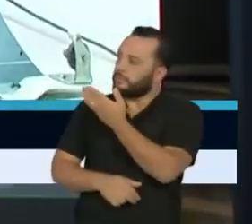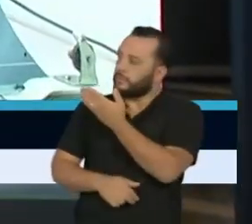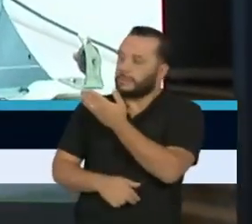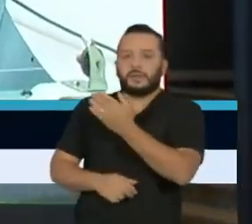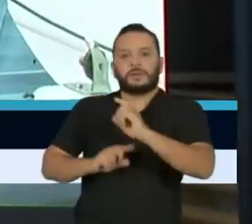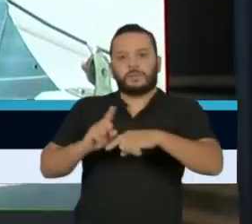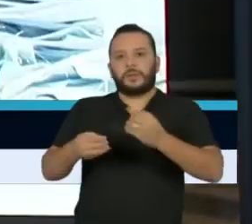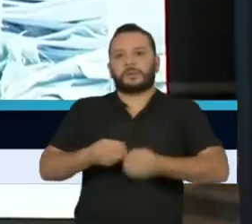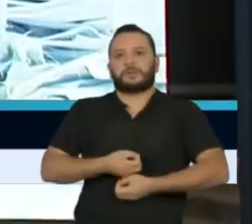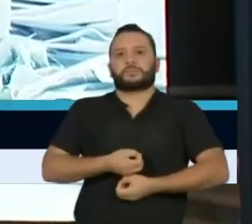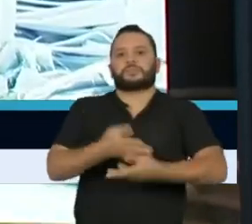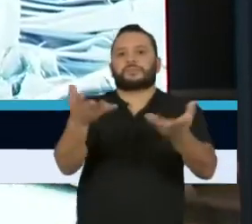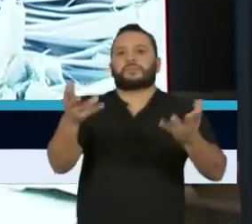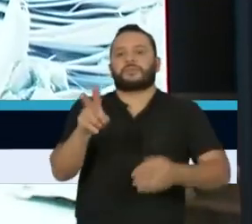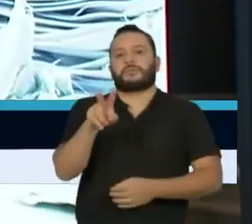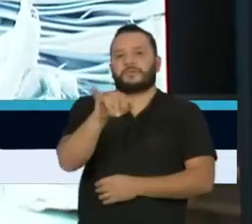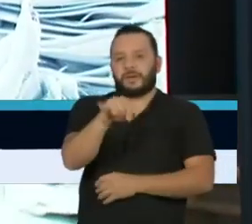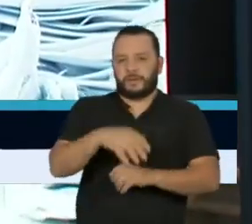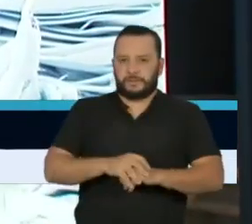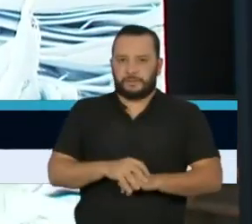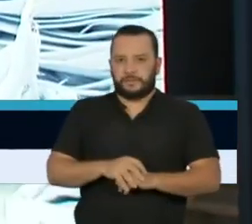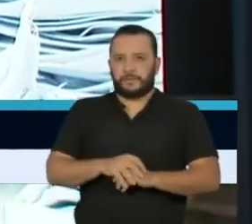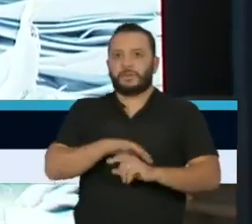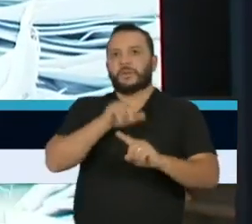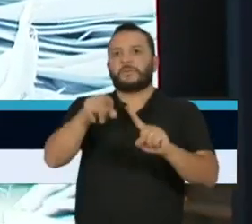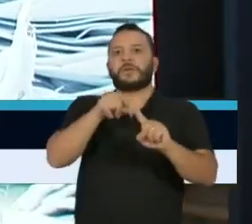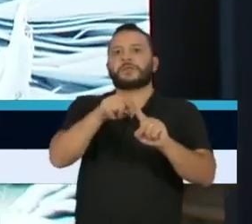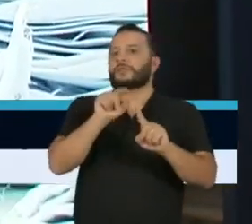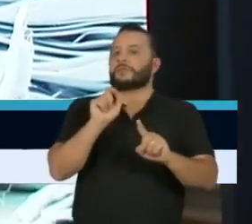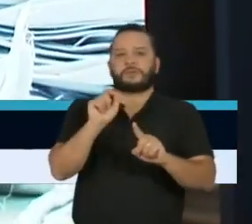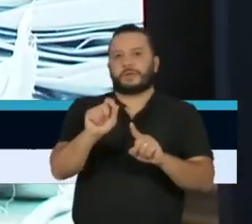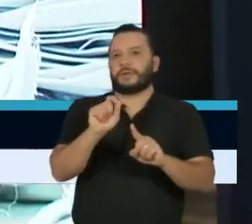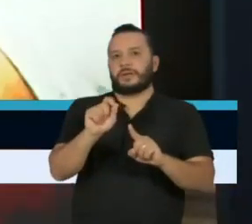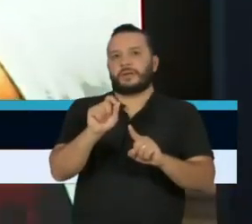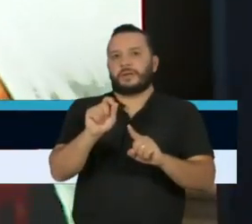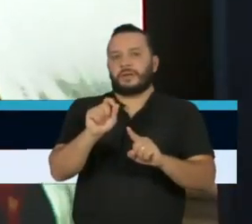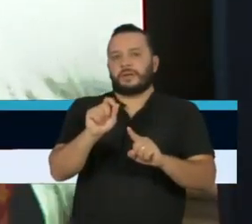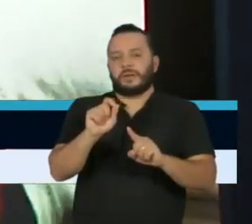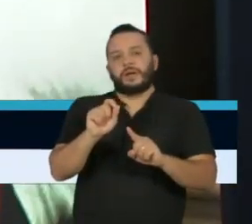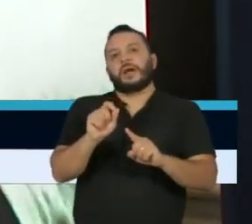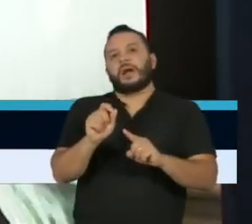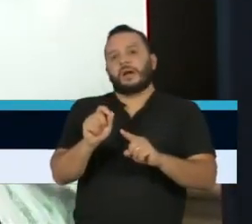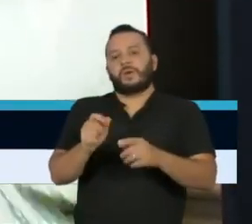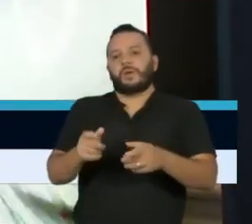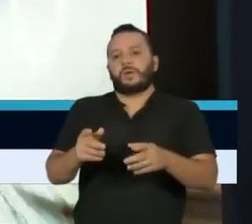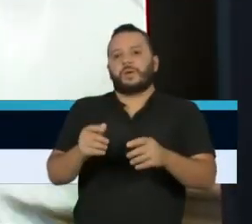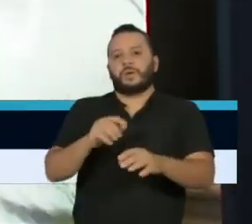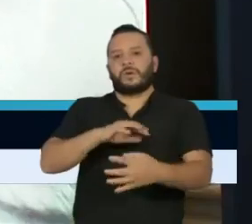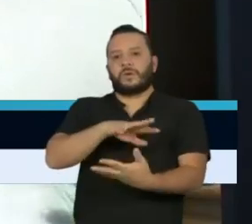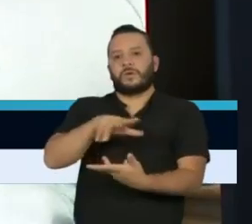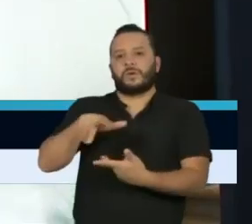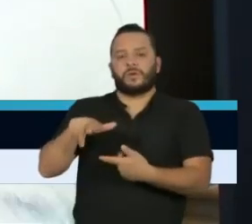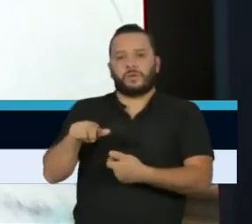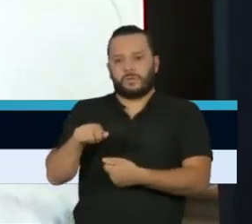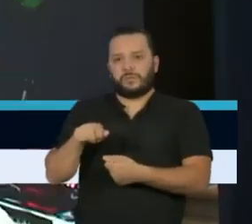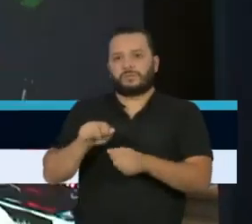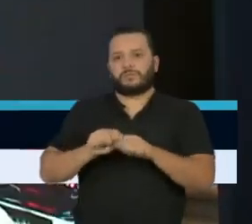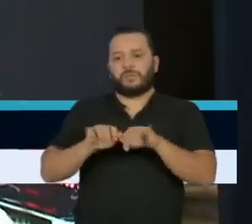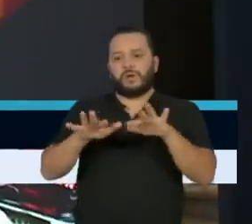para a comunidade. E o objetivo é colaborar na contenção da contaminação